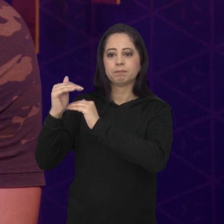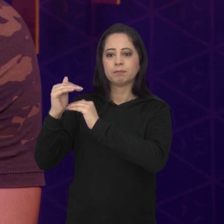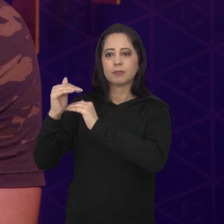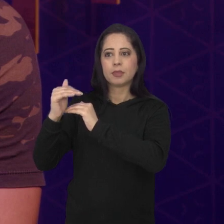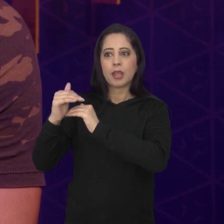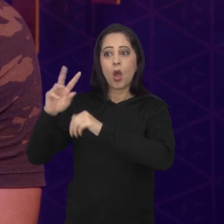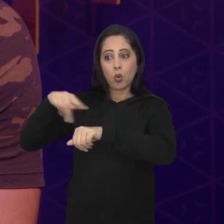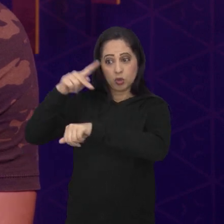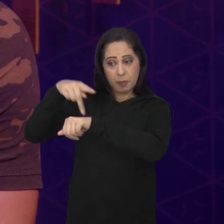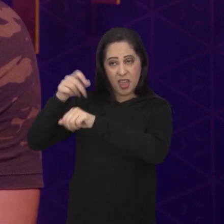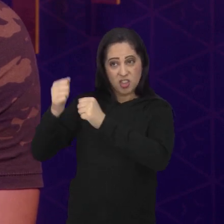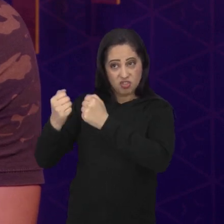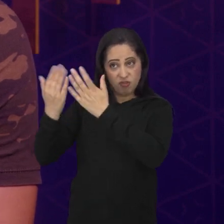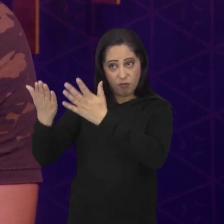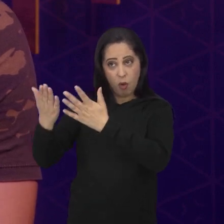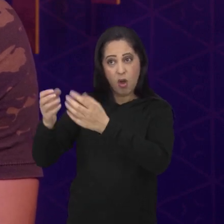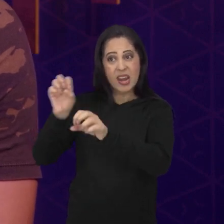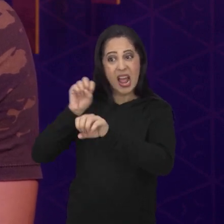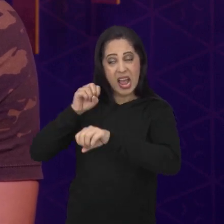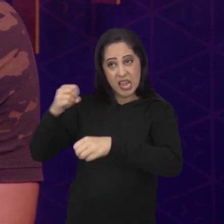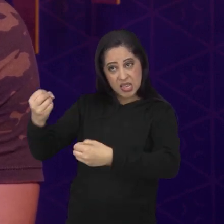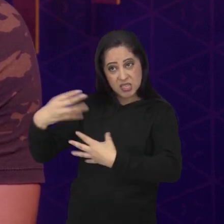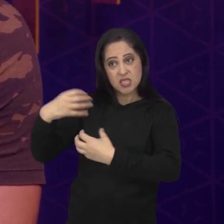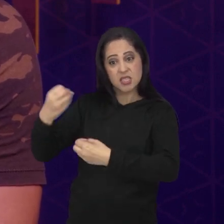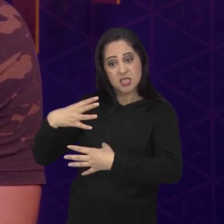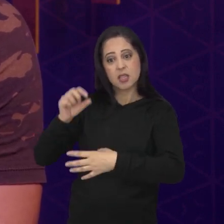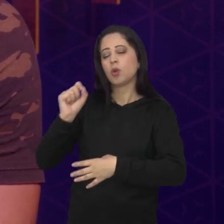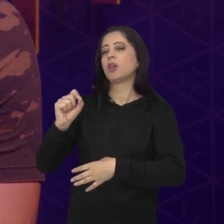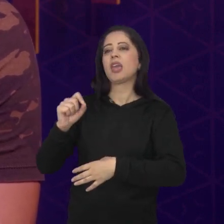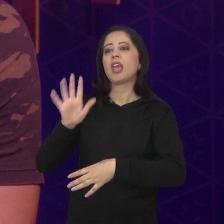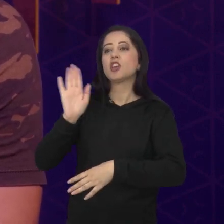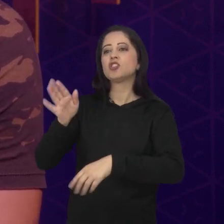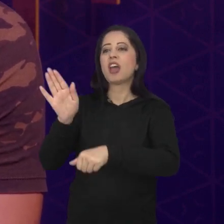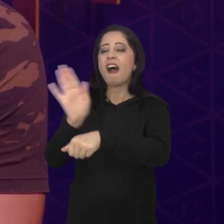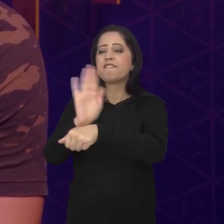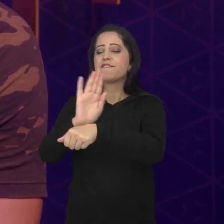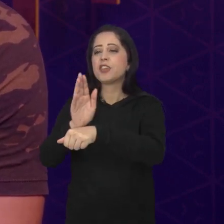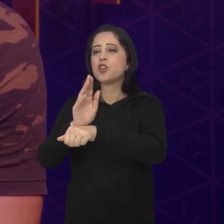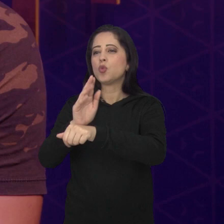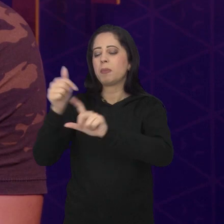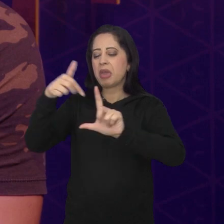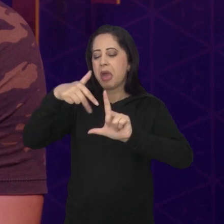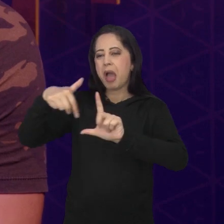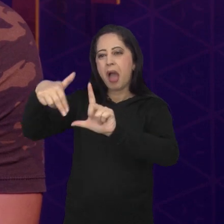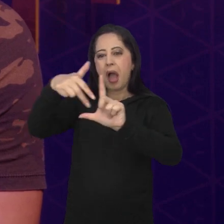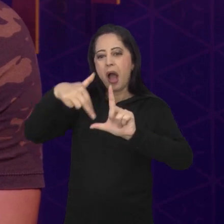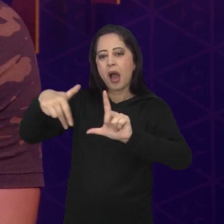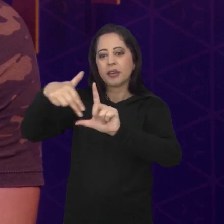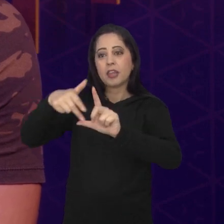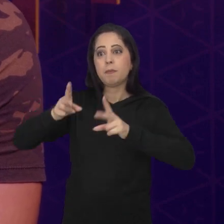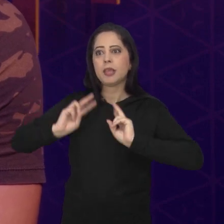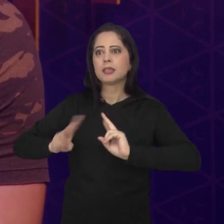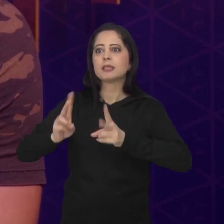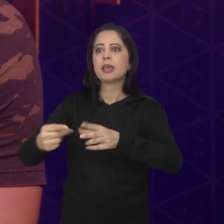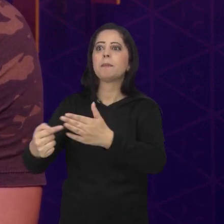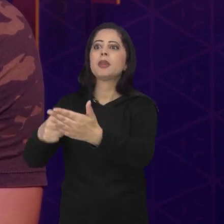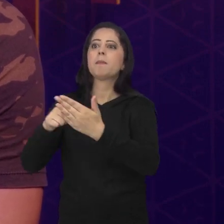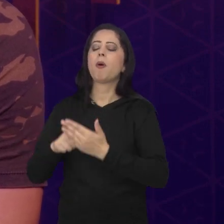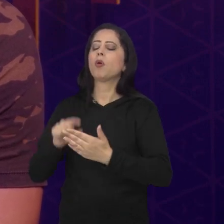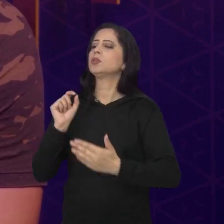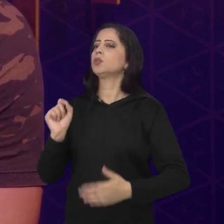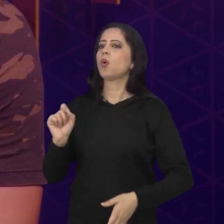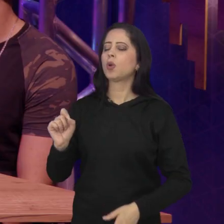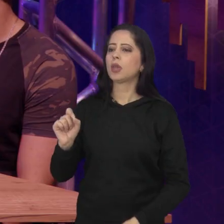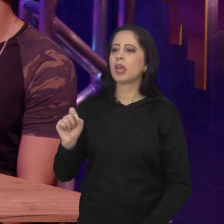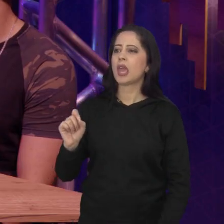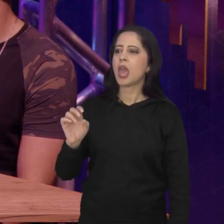elas ensinam mais isso. Eu já assisti uma penca de filme, de anime e tal, que leva isso,